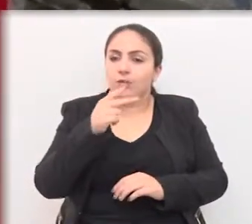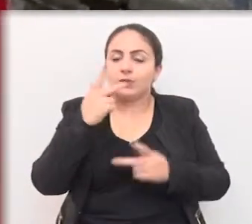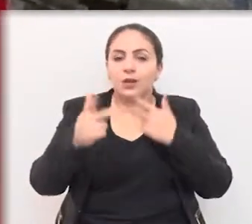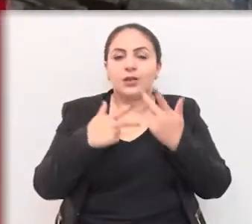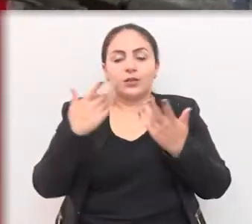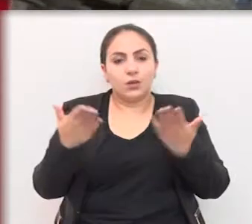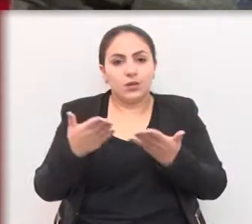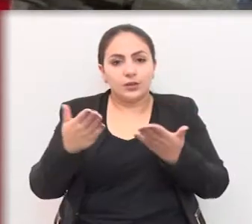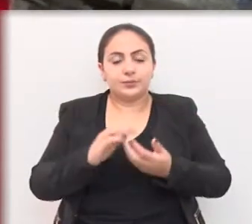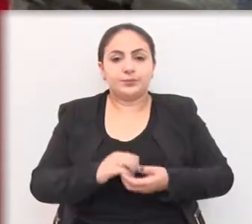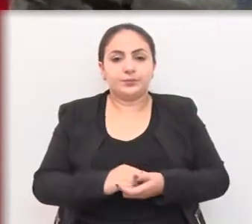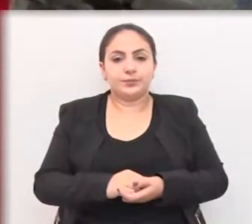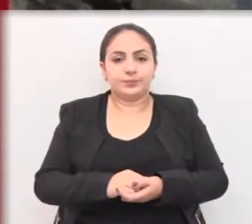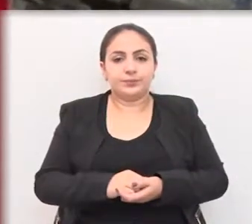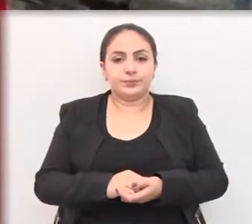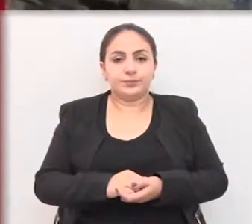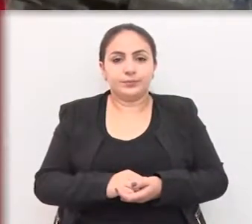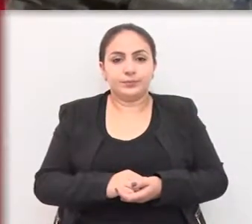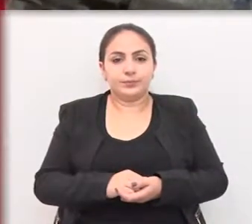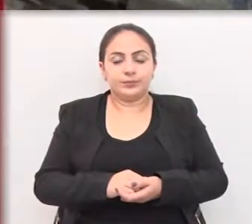sim, como foi dito aqui,